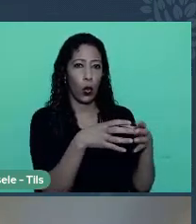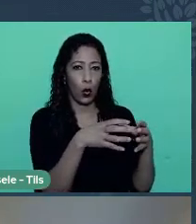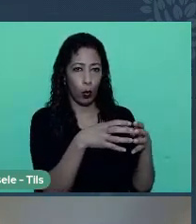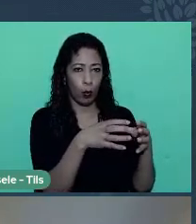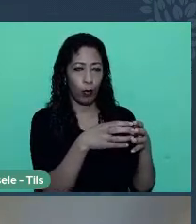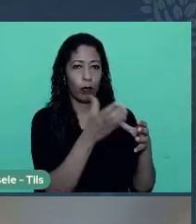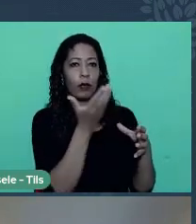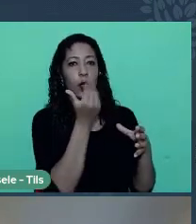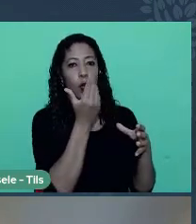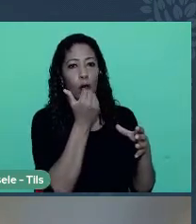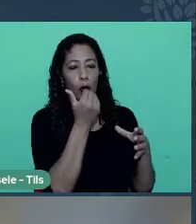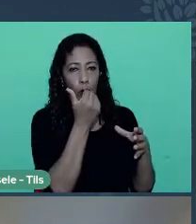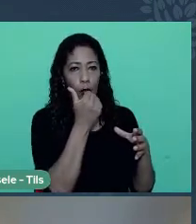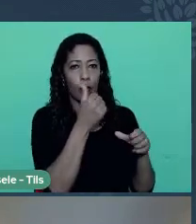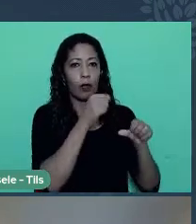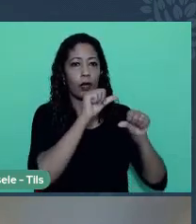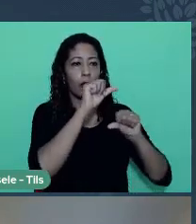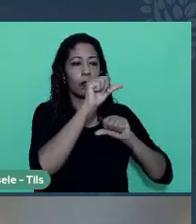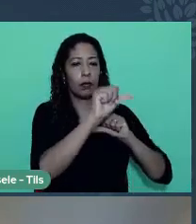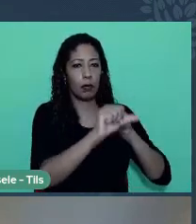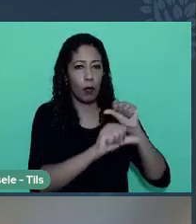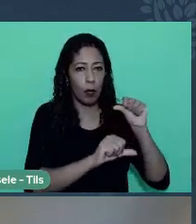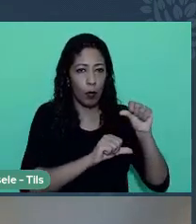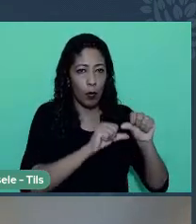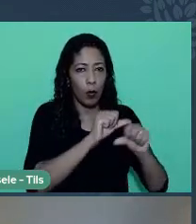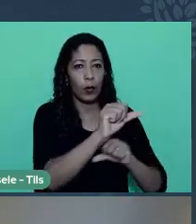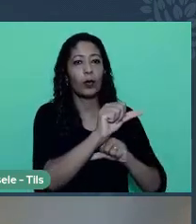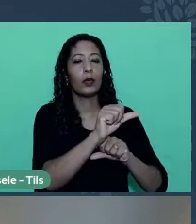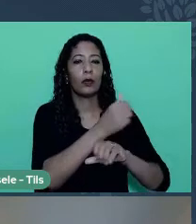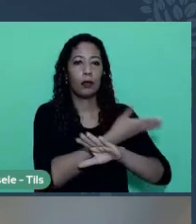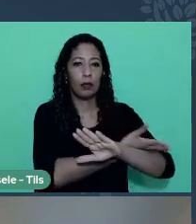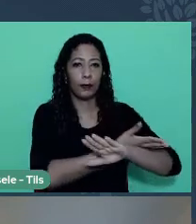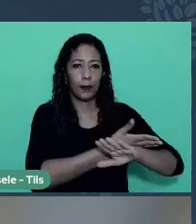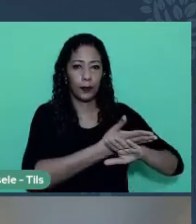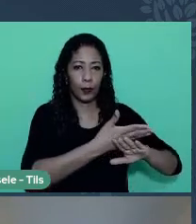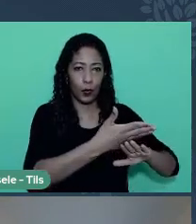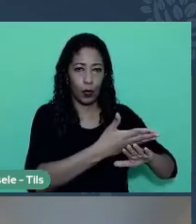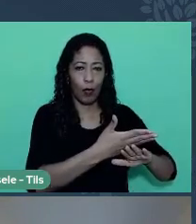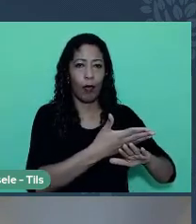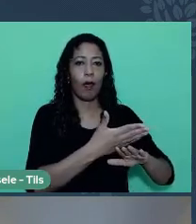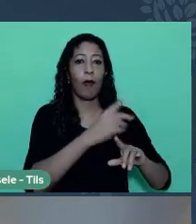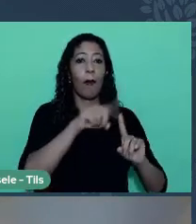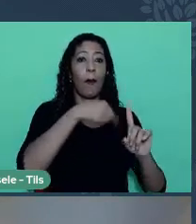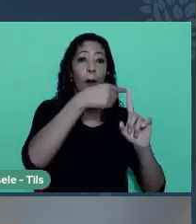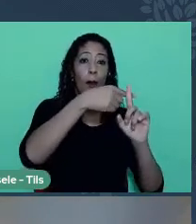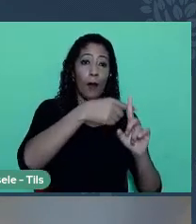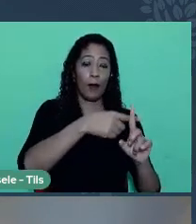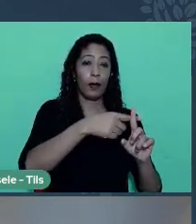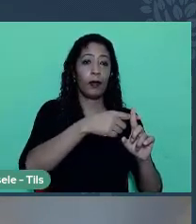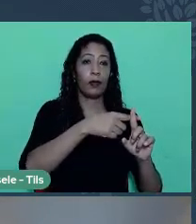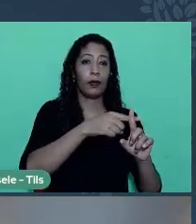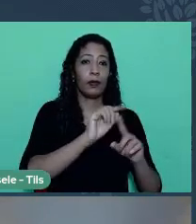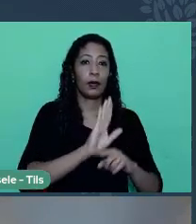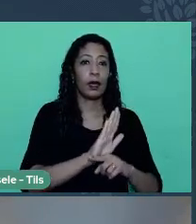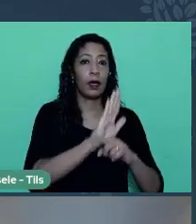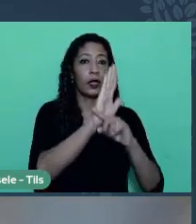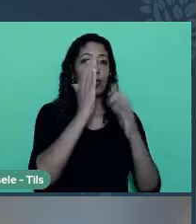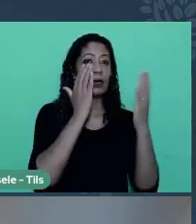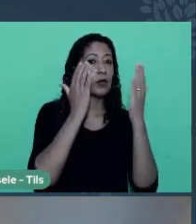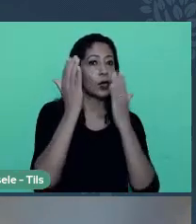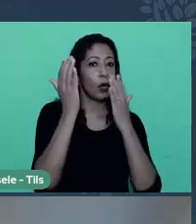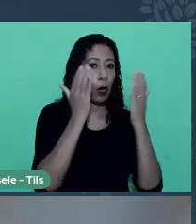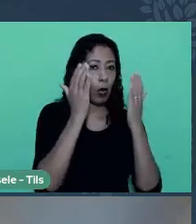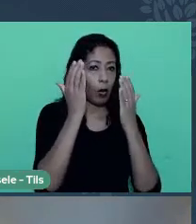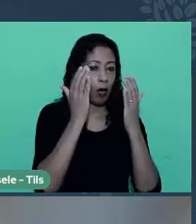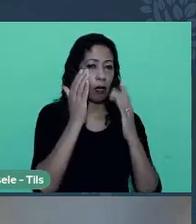mudança de hábitos alimentares, mais o suporte psicológico, né? Acho que a gente tem que entender que suporte